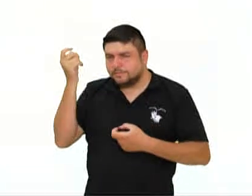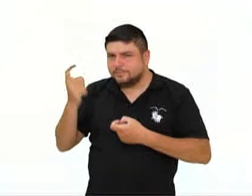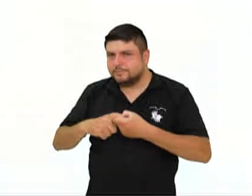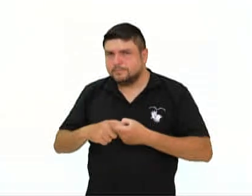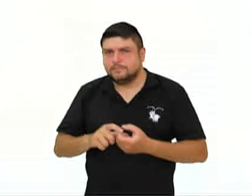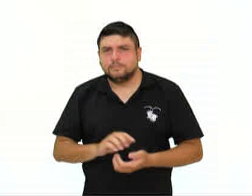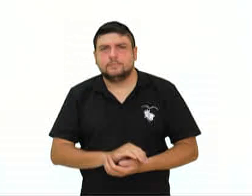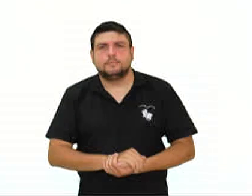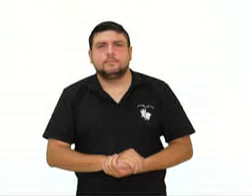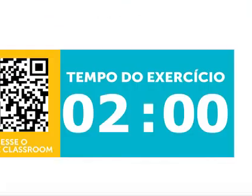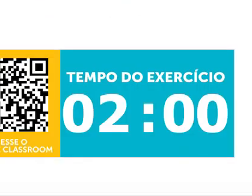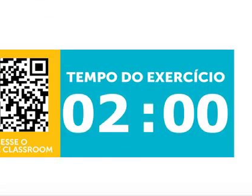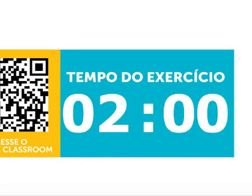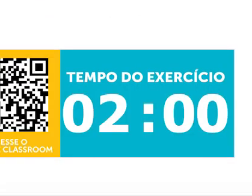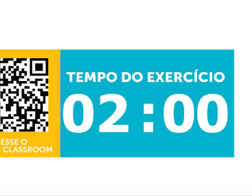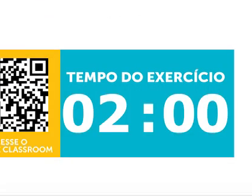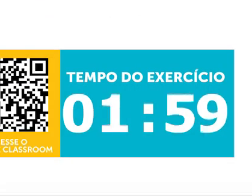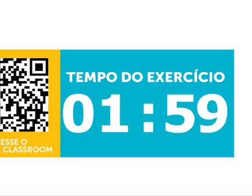voltamos.